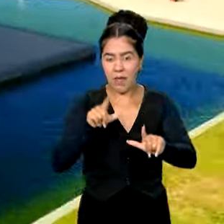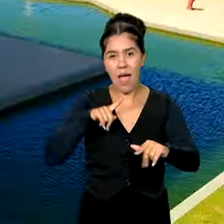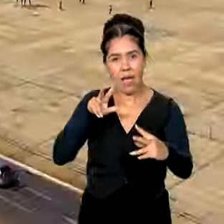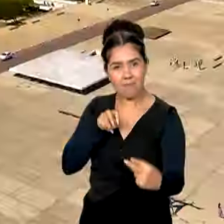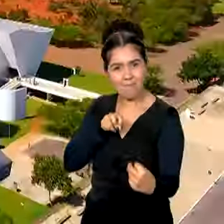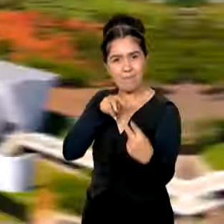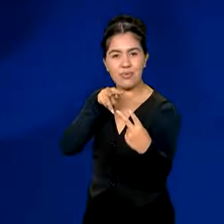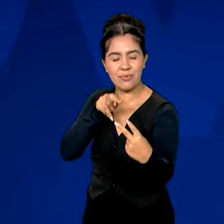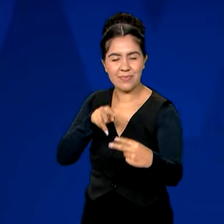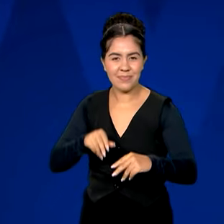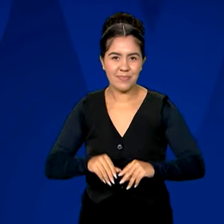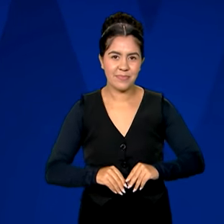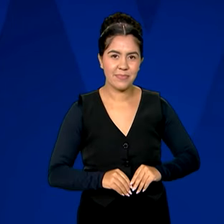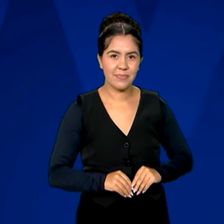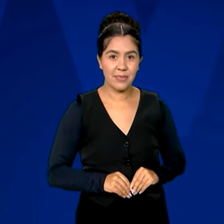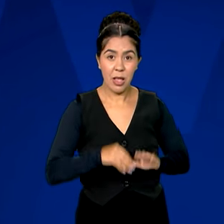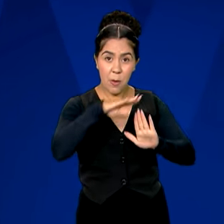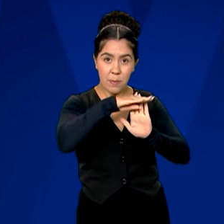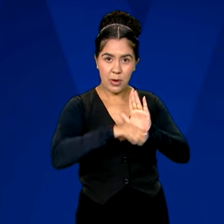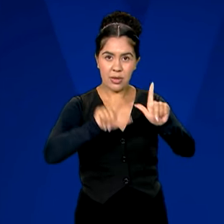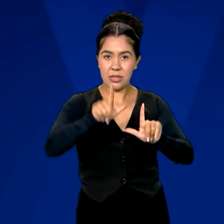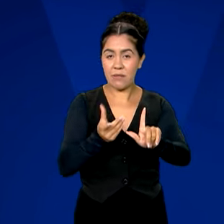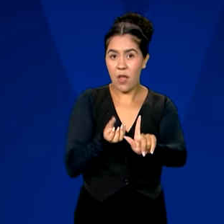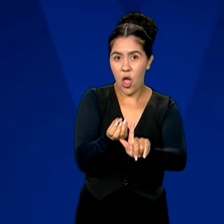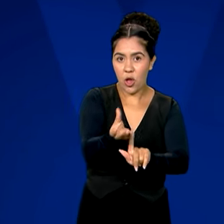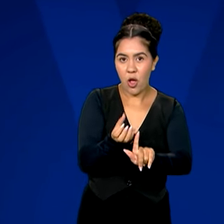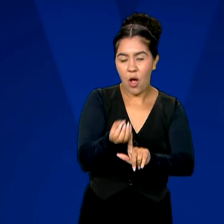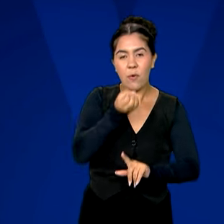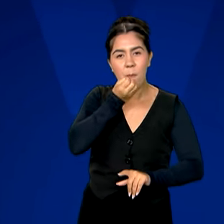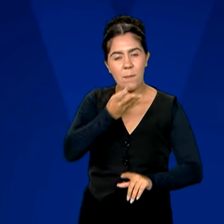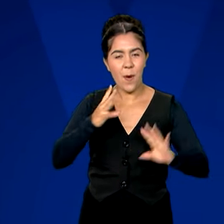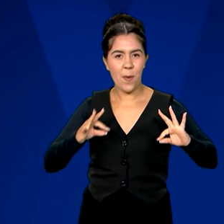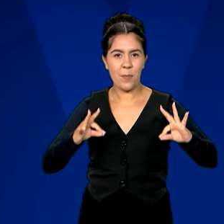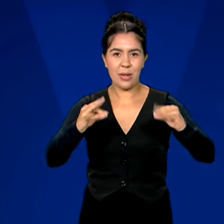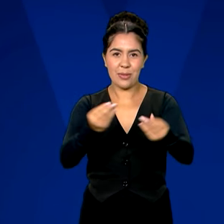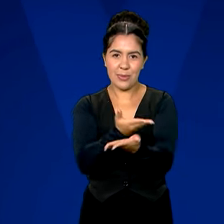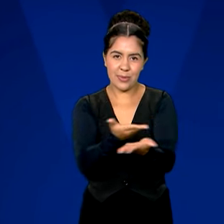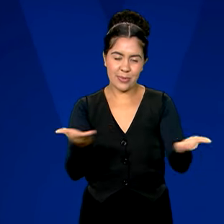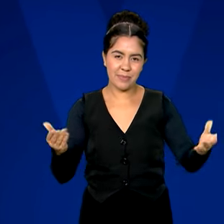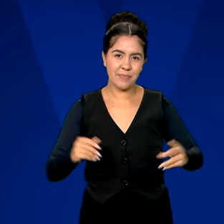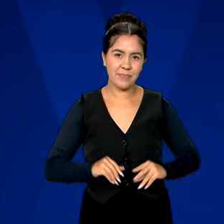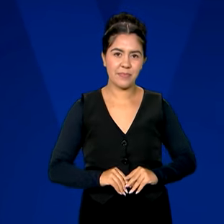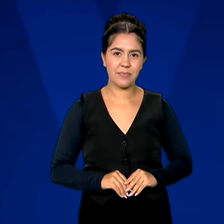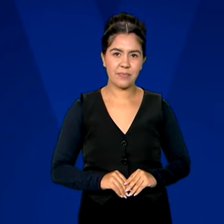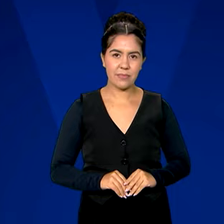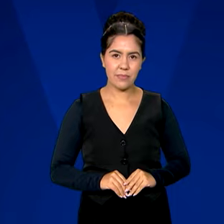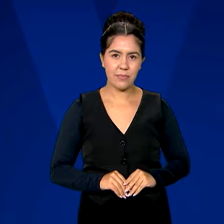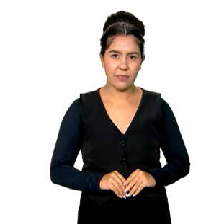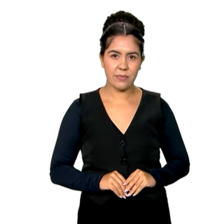encontro. Canal Gov. Bom para todo mundo.